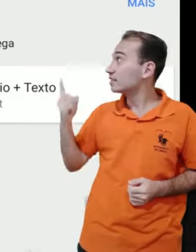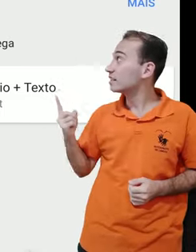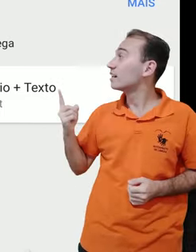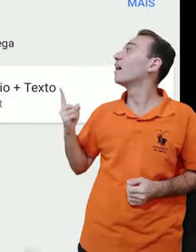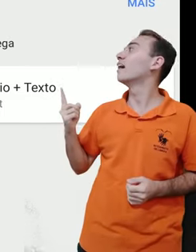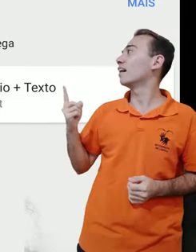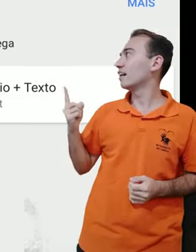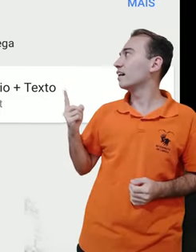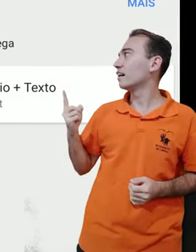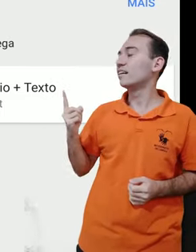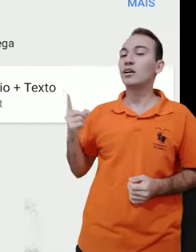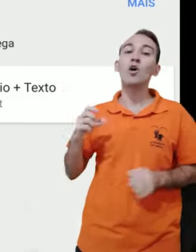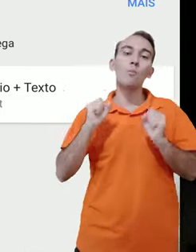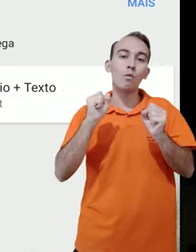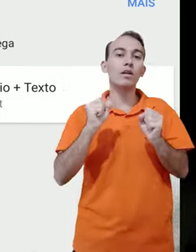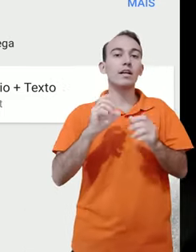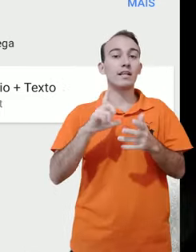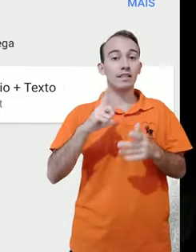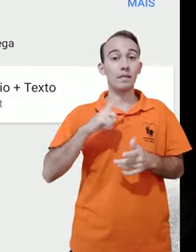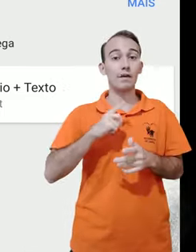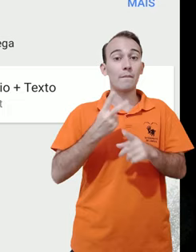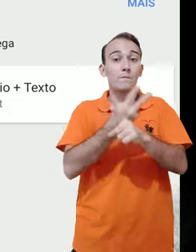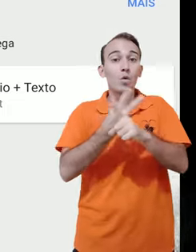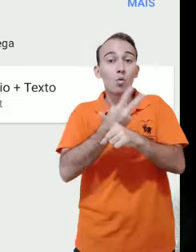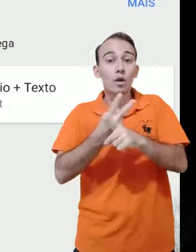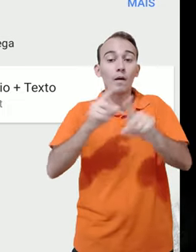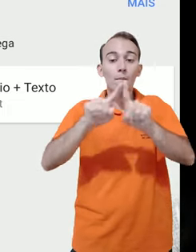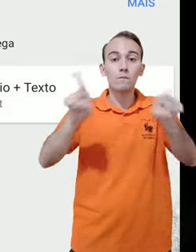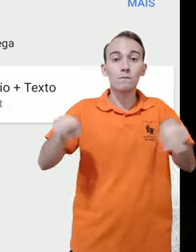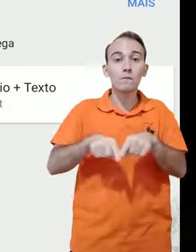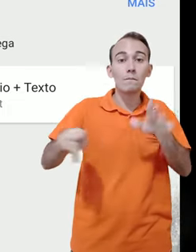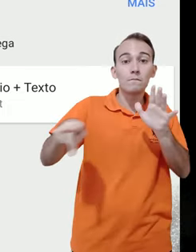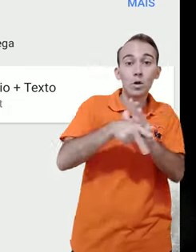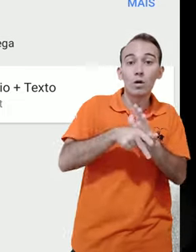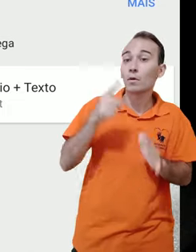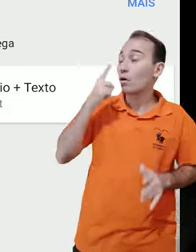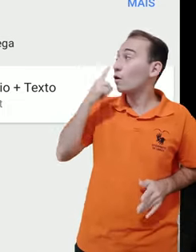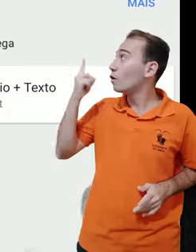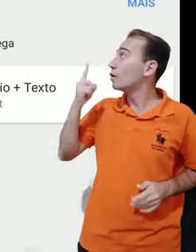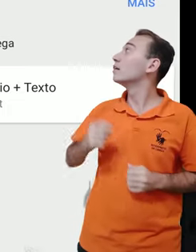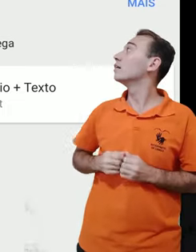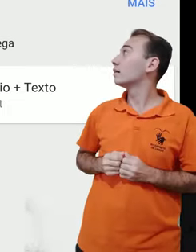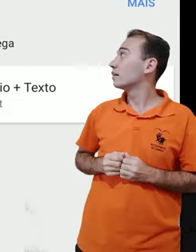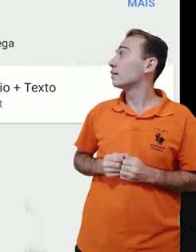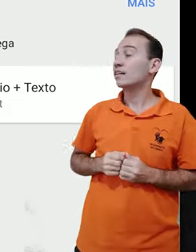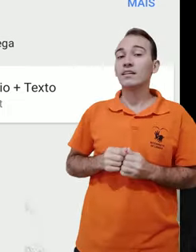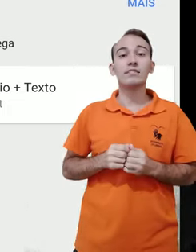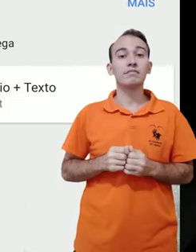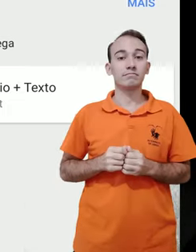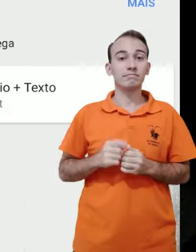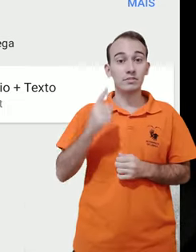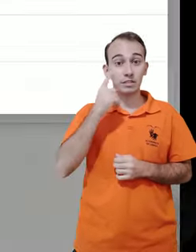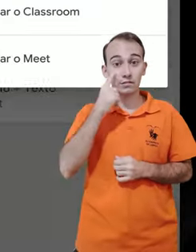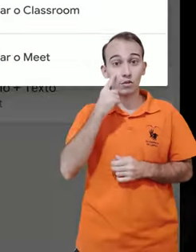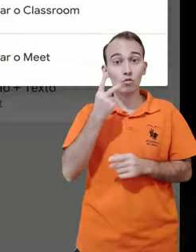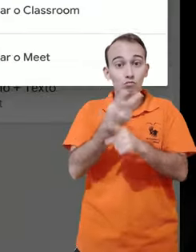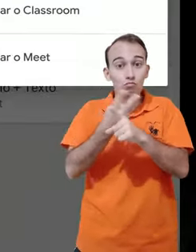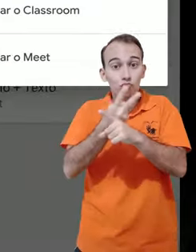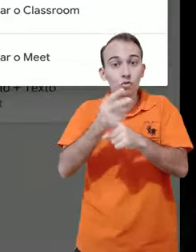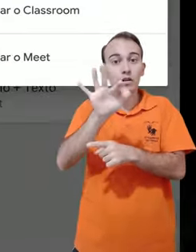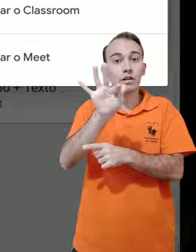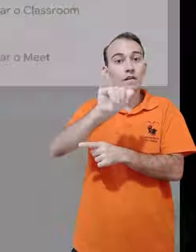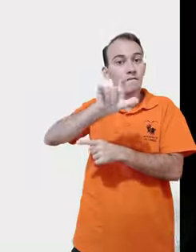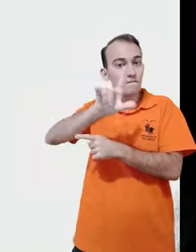ordem da data de entrega você pode visualizar as atividades separadas por turma clicando no ícone filtro no canto superior direito e